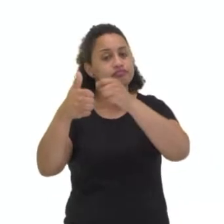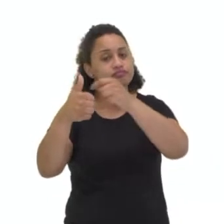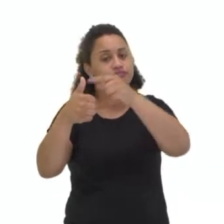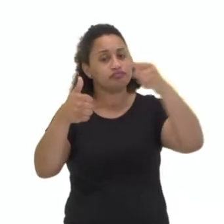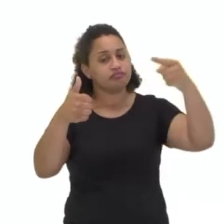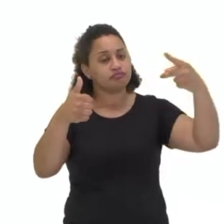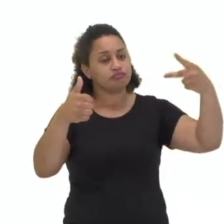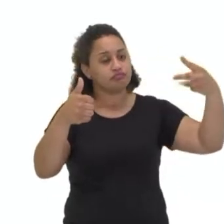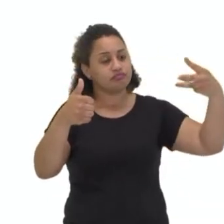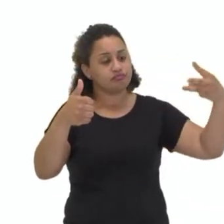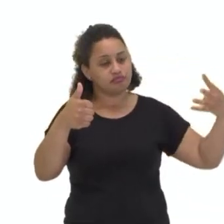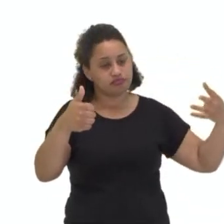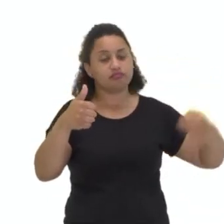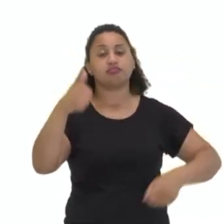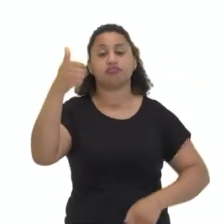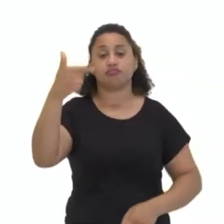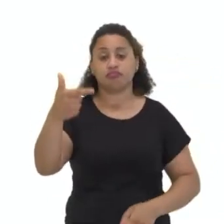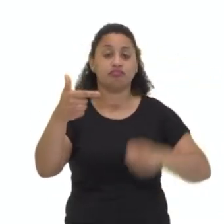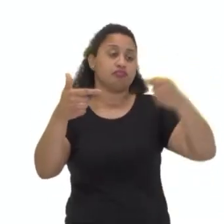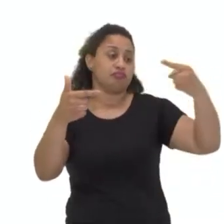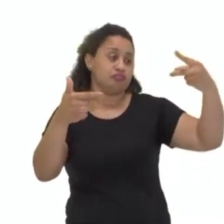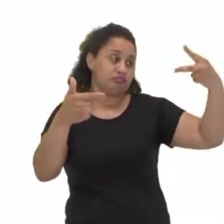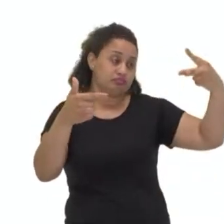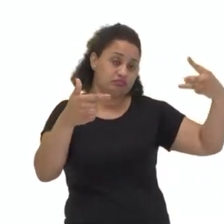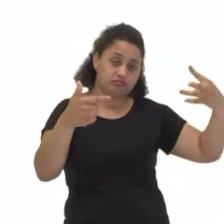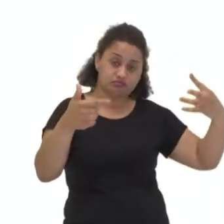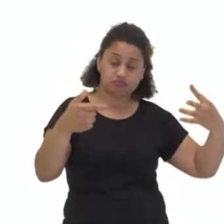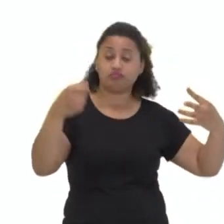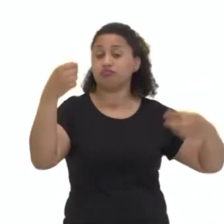observe que para o Recife eu coloquei números.